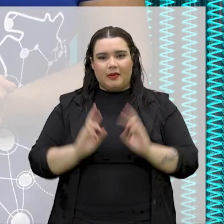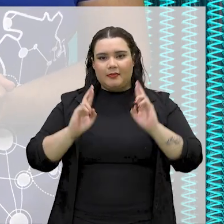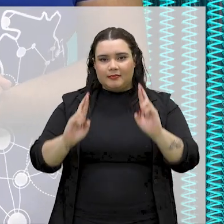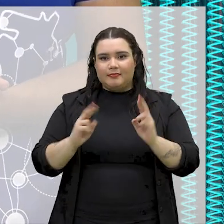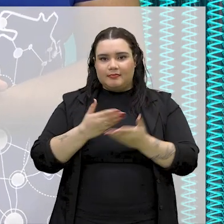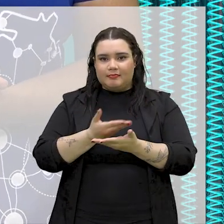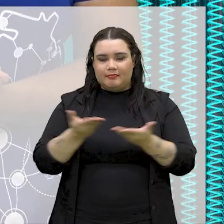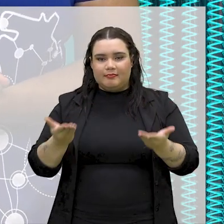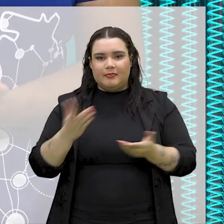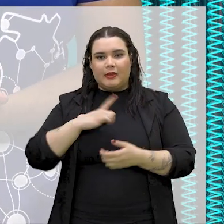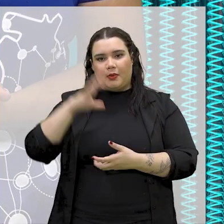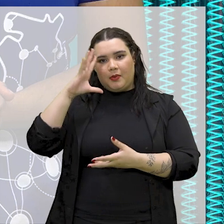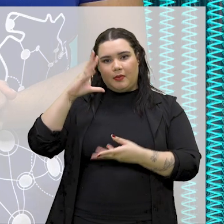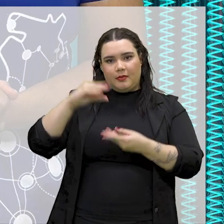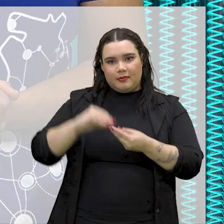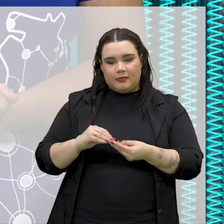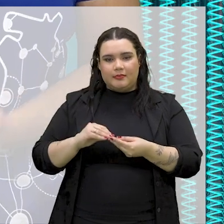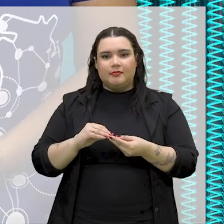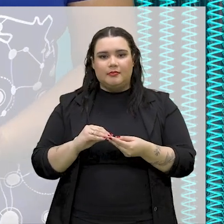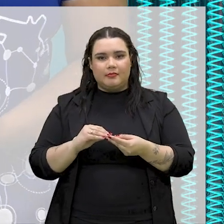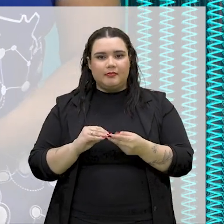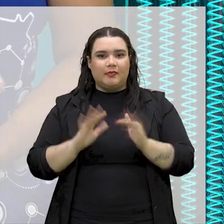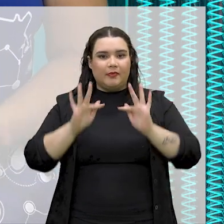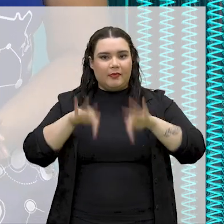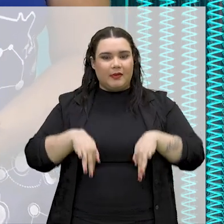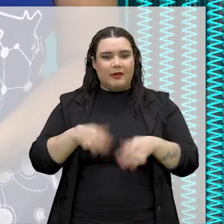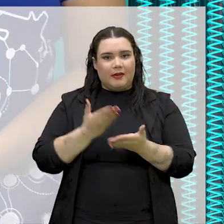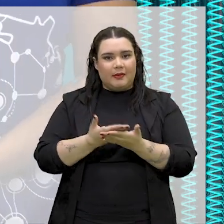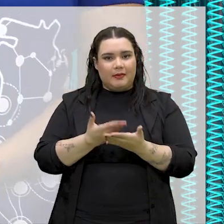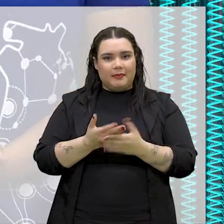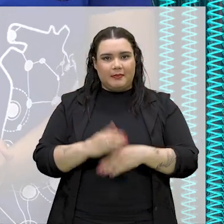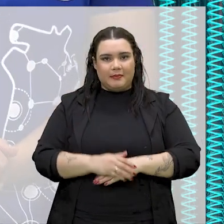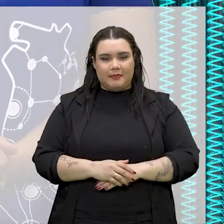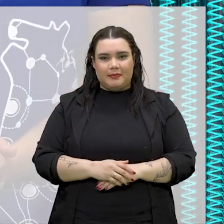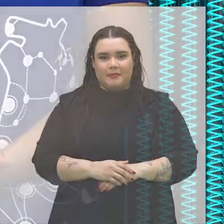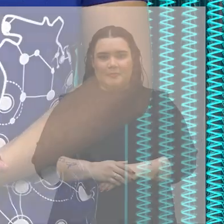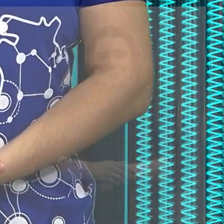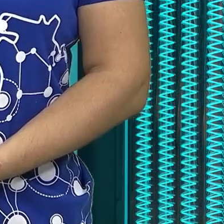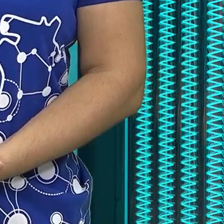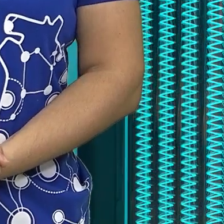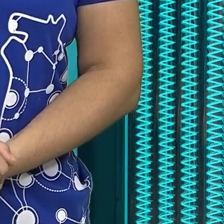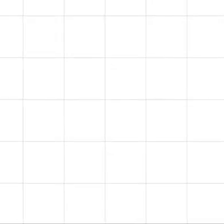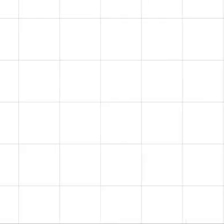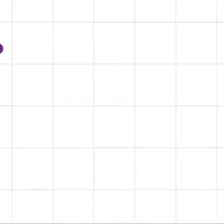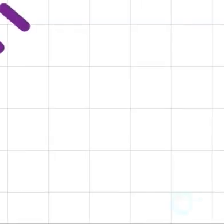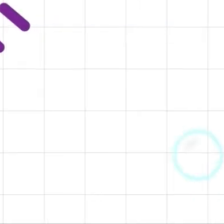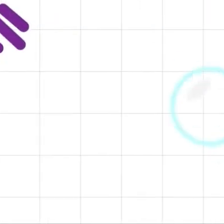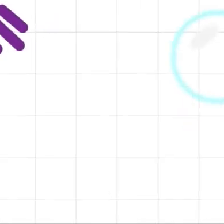vocês tenham compreendido e vamos finalizar aqui a revisão.